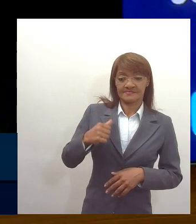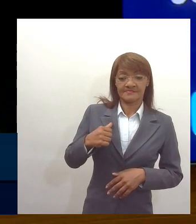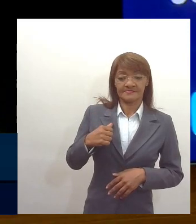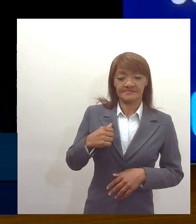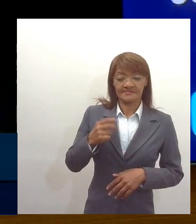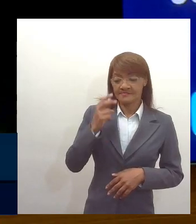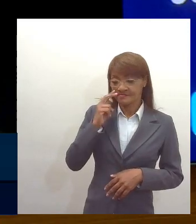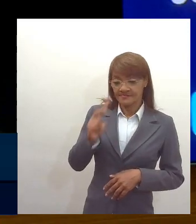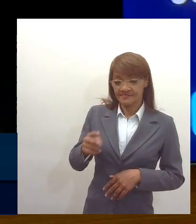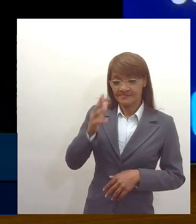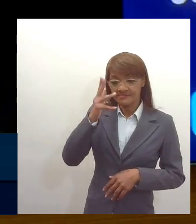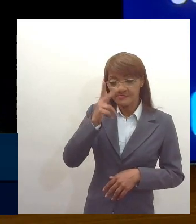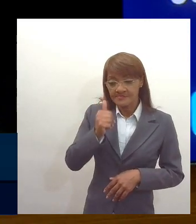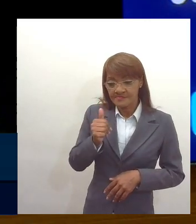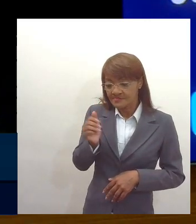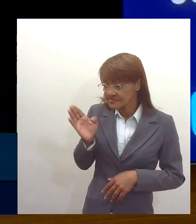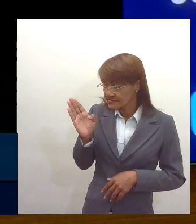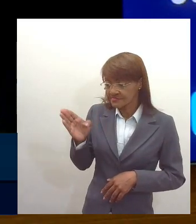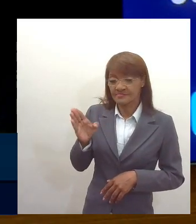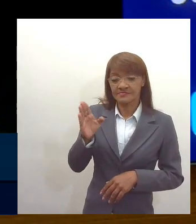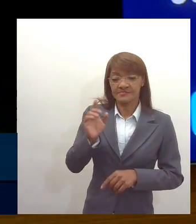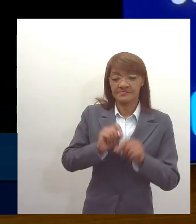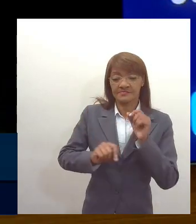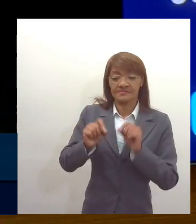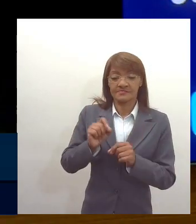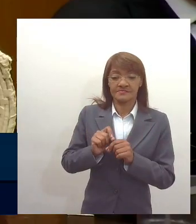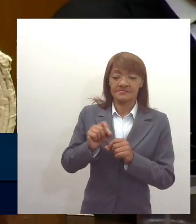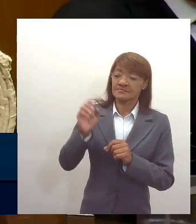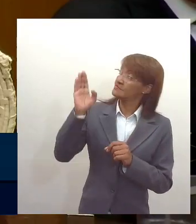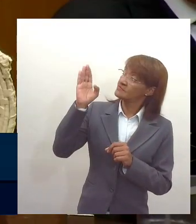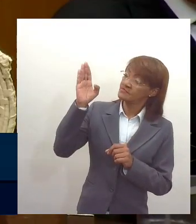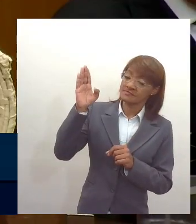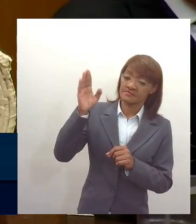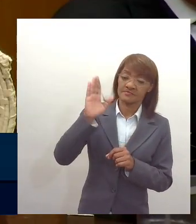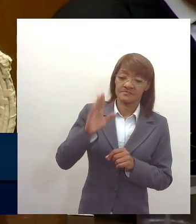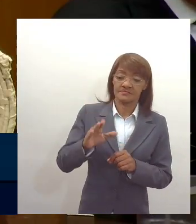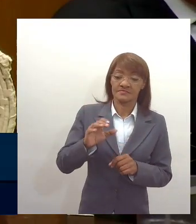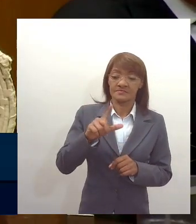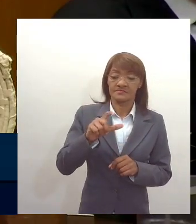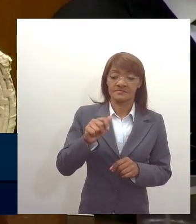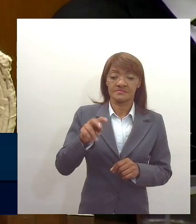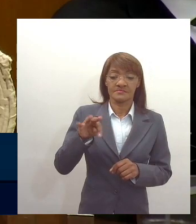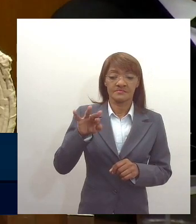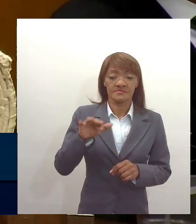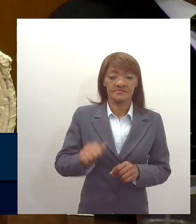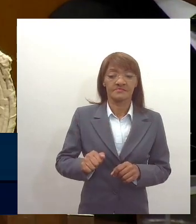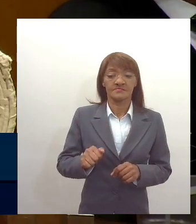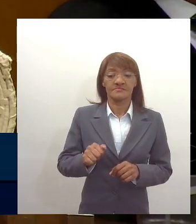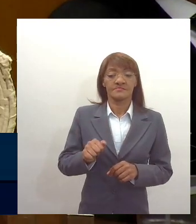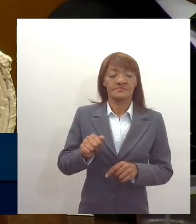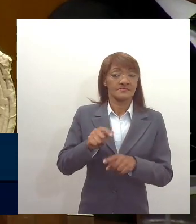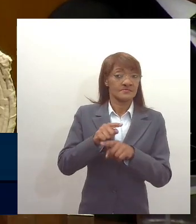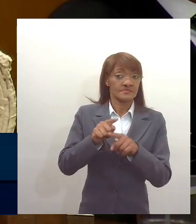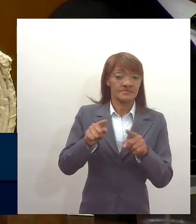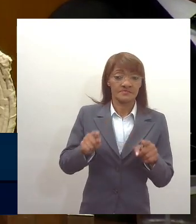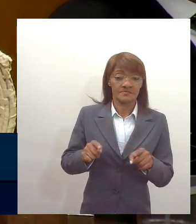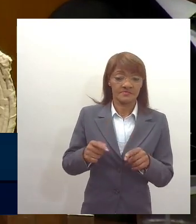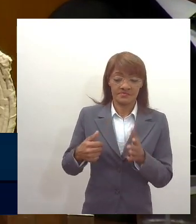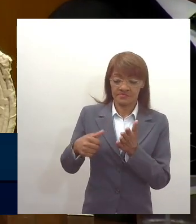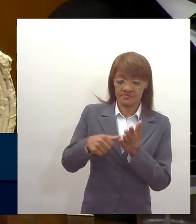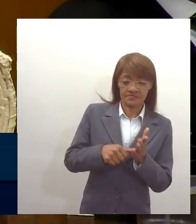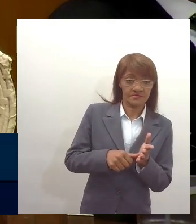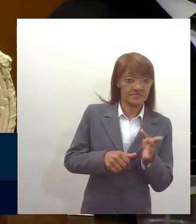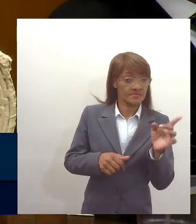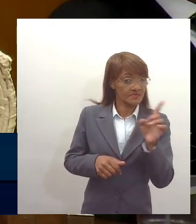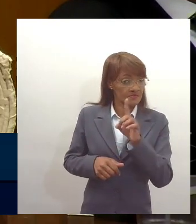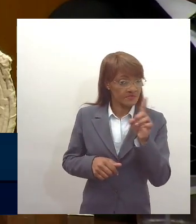na comunidade Alagamar, tem as mulheres e elas não são associadas. Uma coisa que eu achei, depois eu vou passar para a